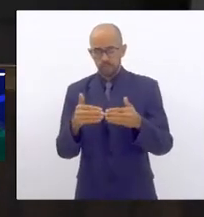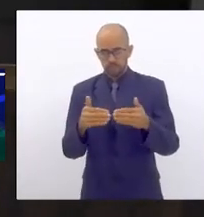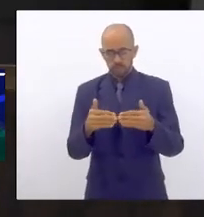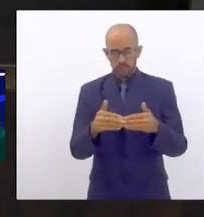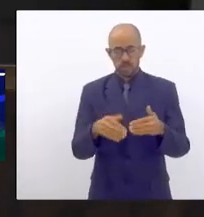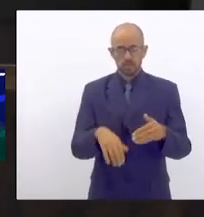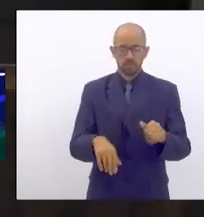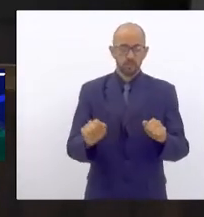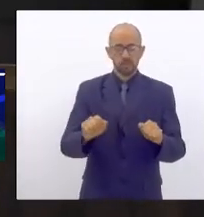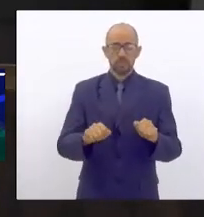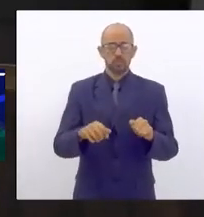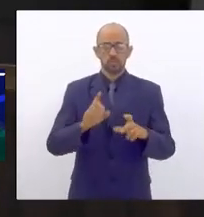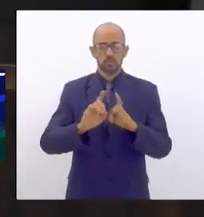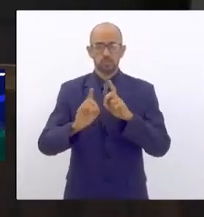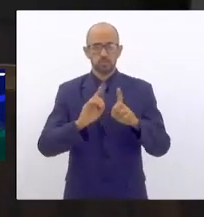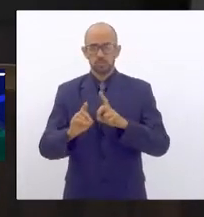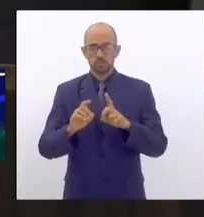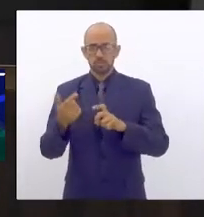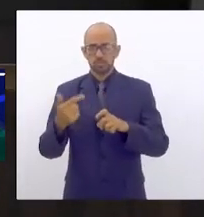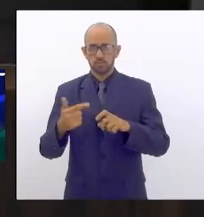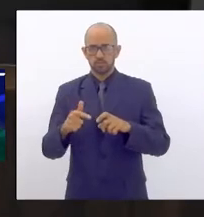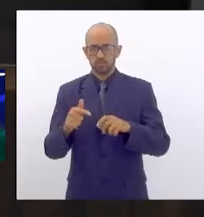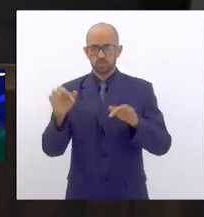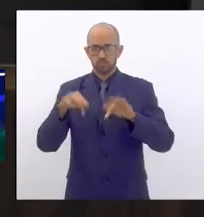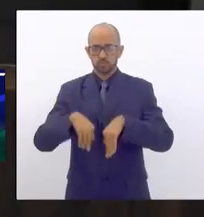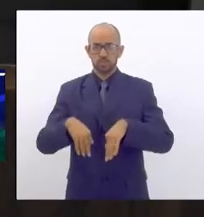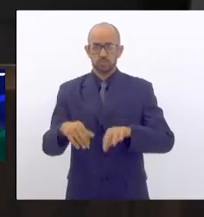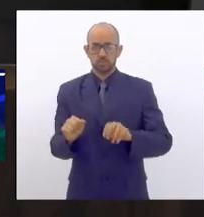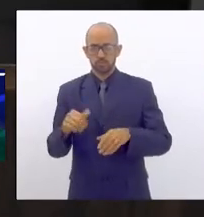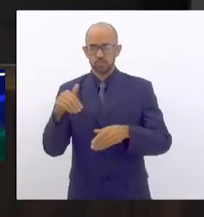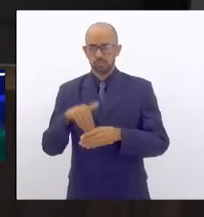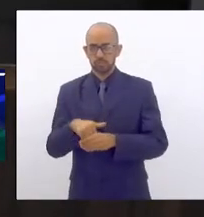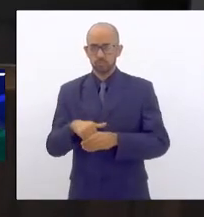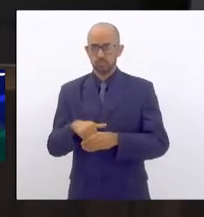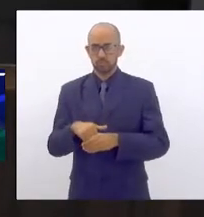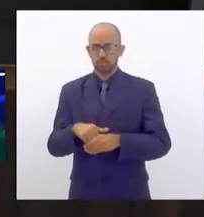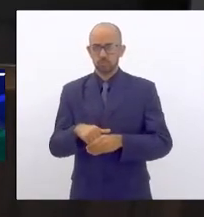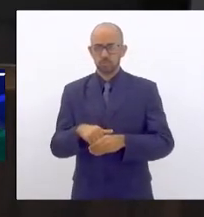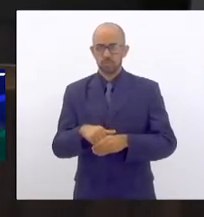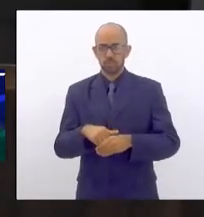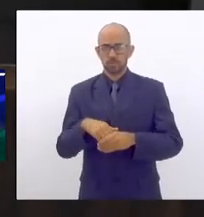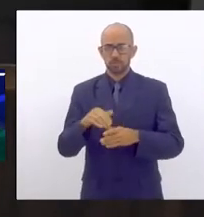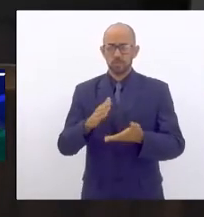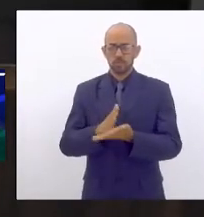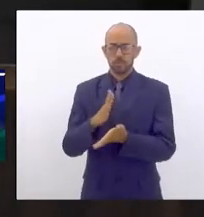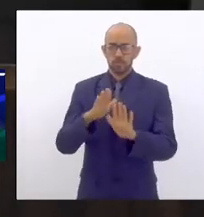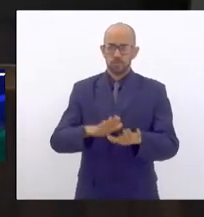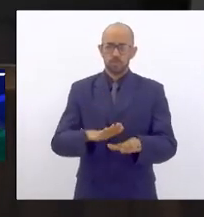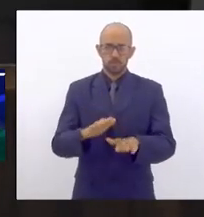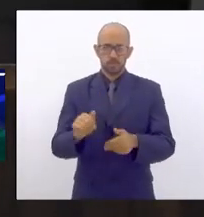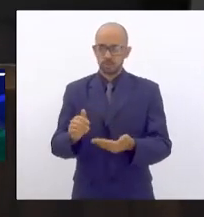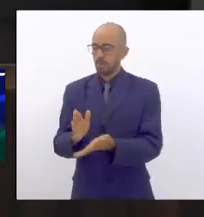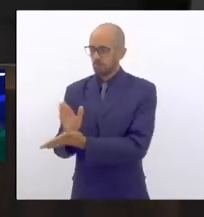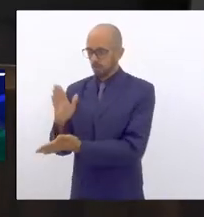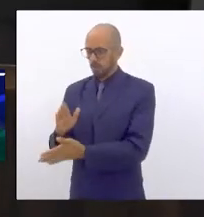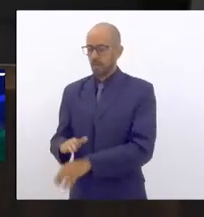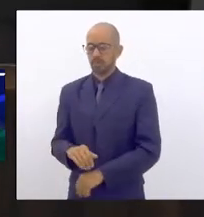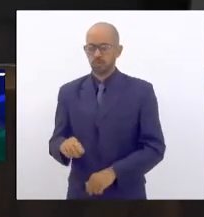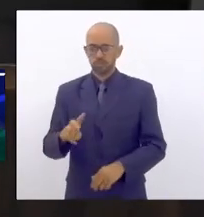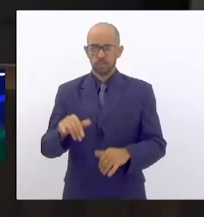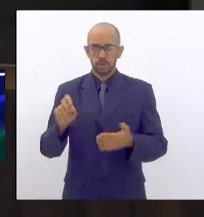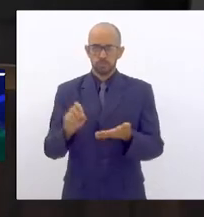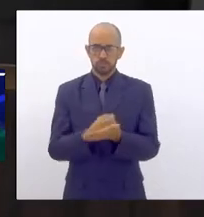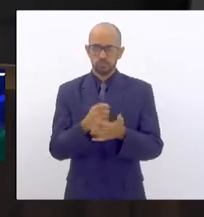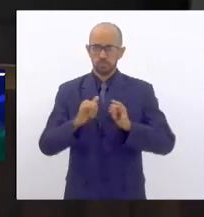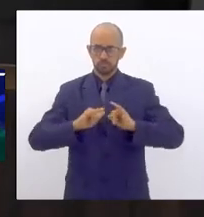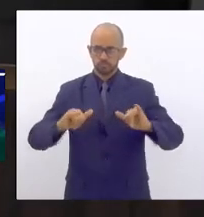Canella. Em discussão, não havendo quem queira discutir, encerra a discussão. Em votação, senhores que aprovam, permaneçam como estão aprovado. Vai à